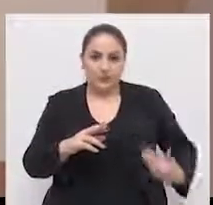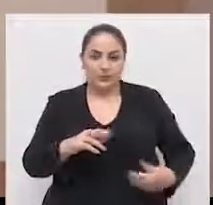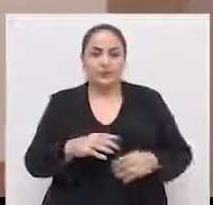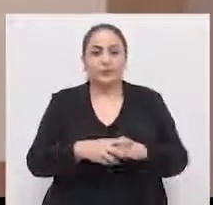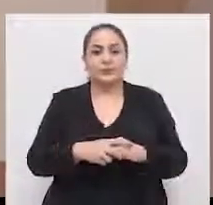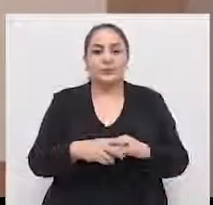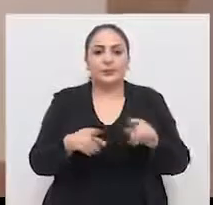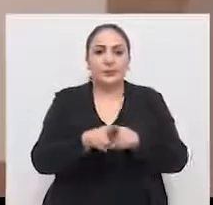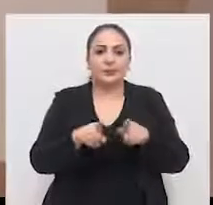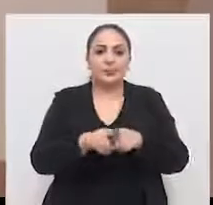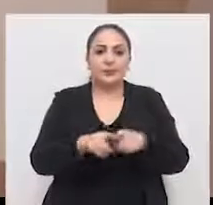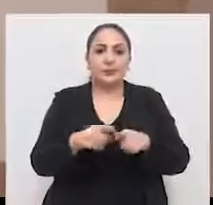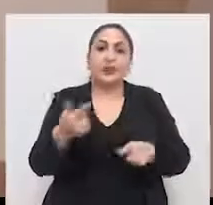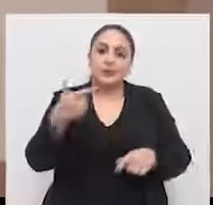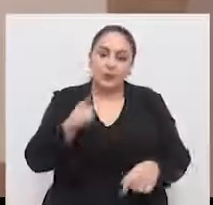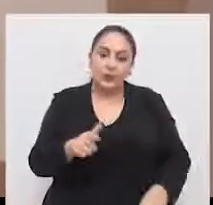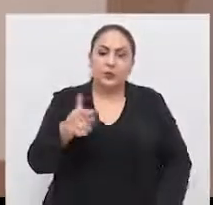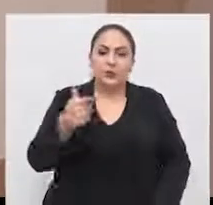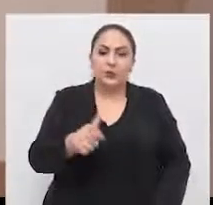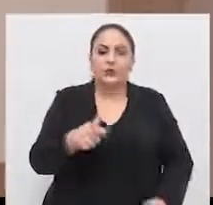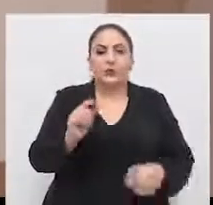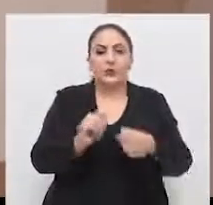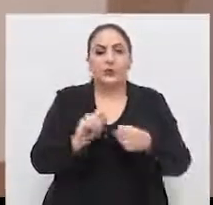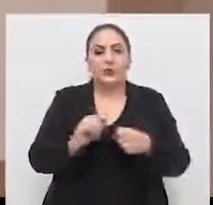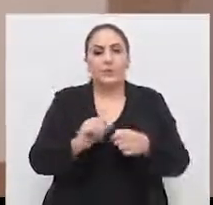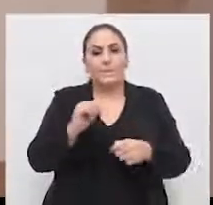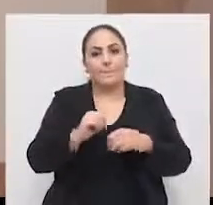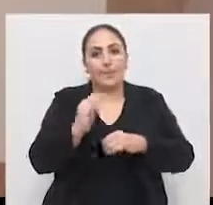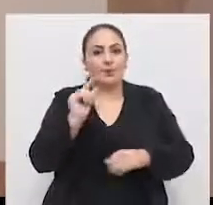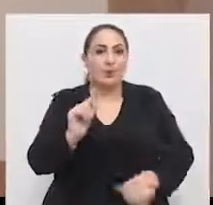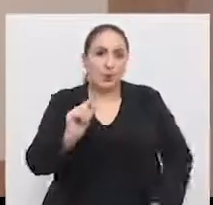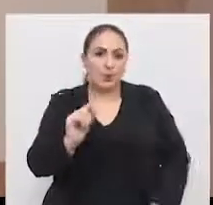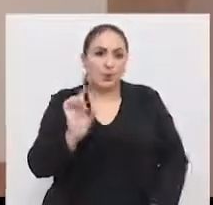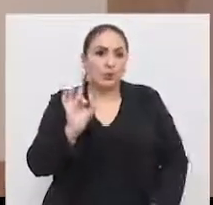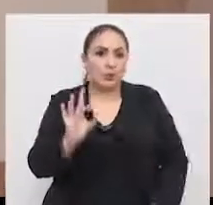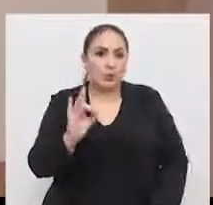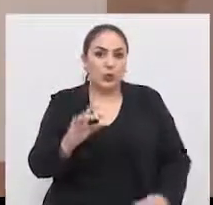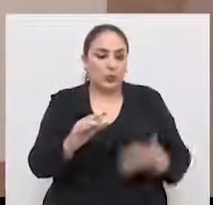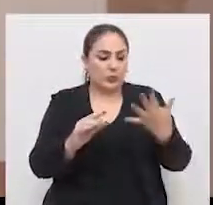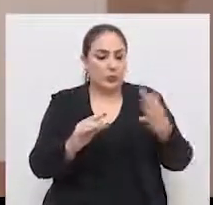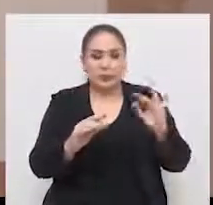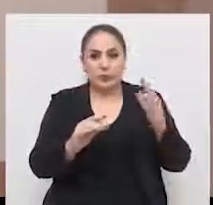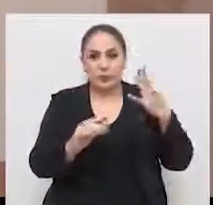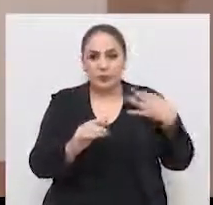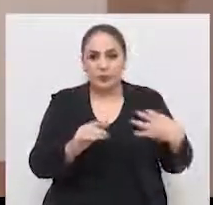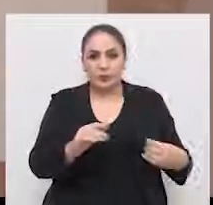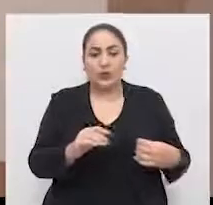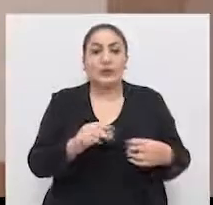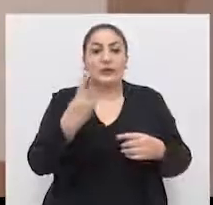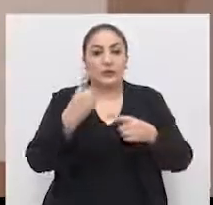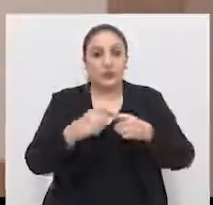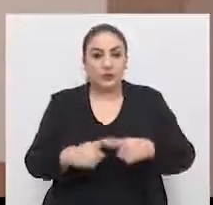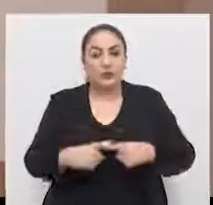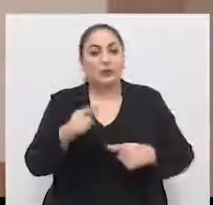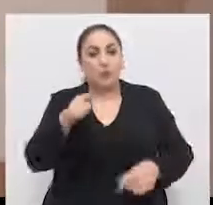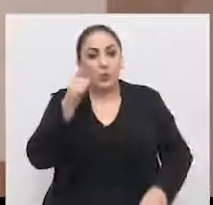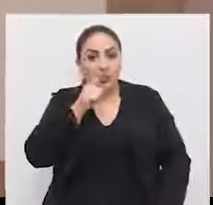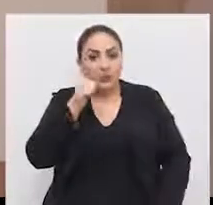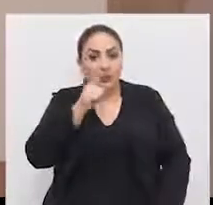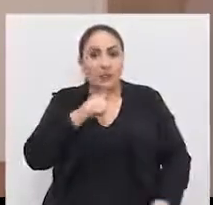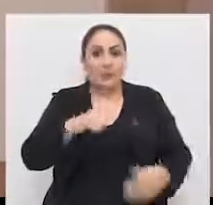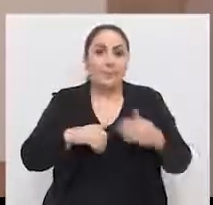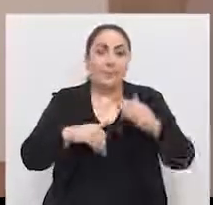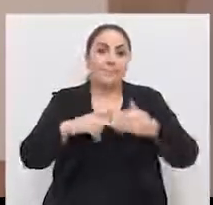pontas. Espalha de novo e vai mais um pouco somente com os dedos. Numa terceira vez, você